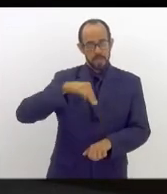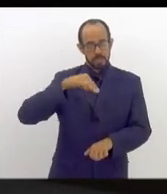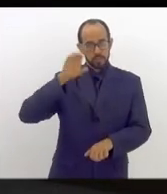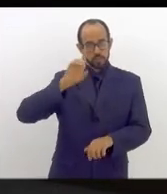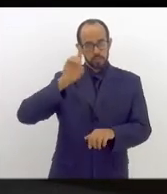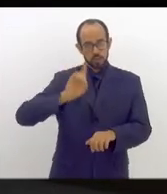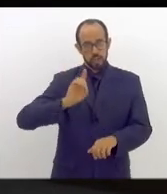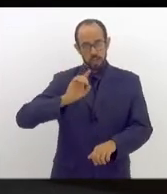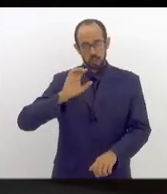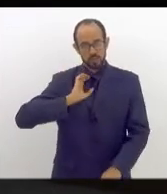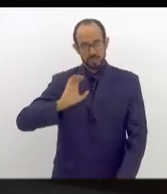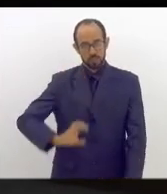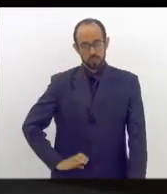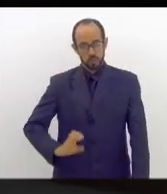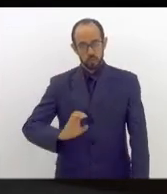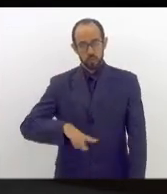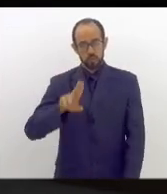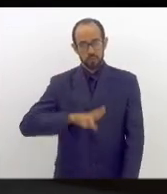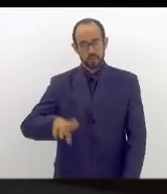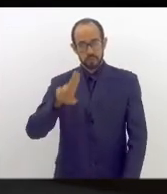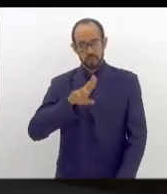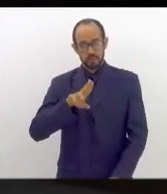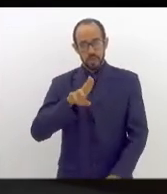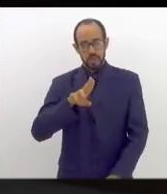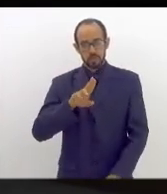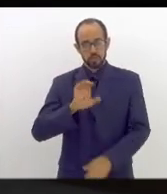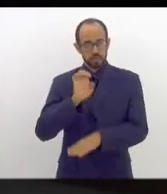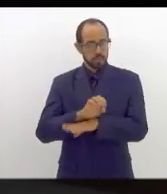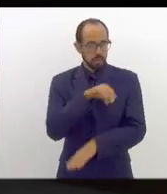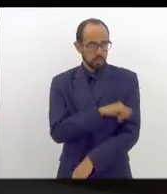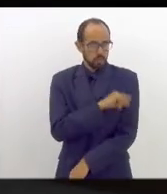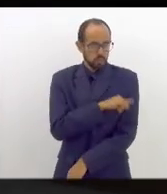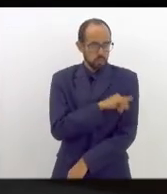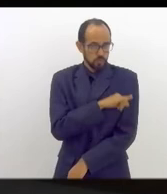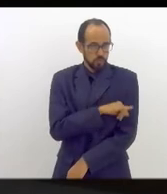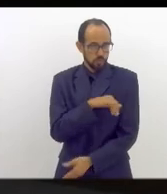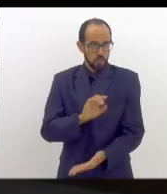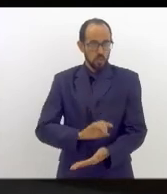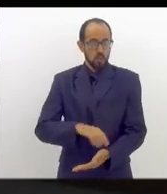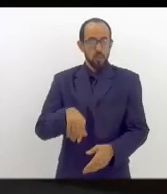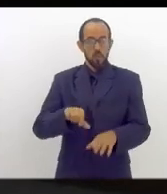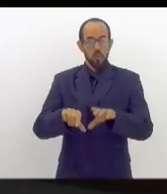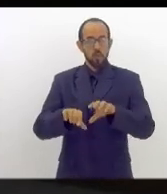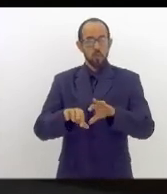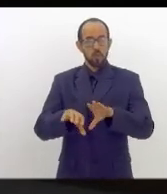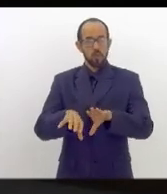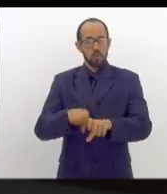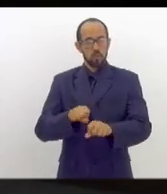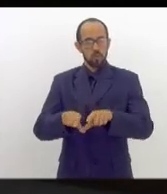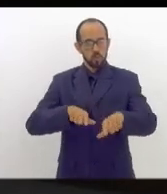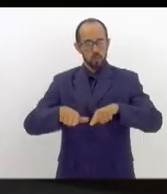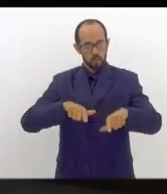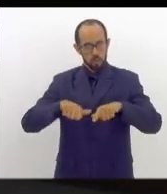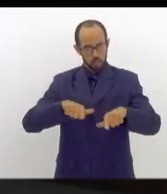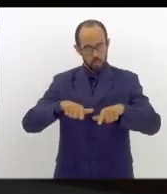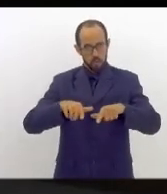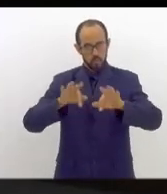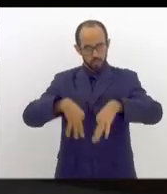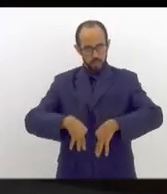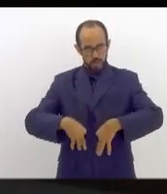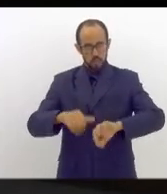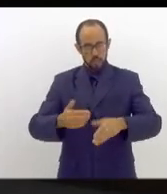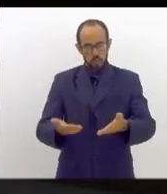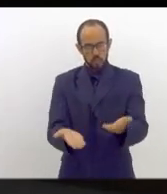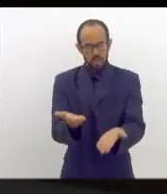na Universidade do Estado do Rio de Janeiro UERJ a dissertação de um tema o equilíbrio entre as